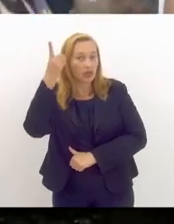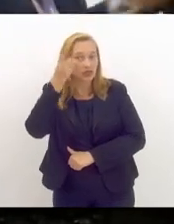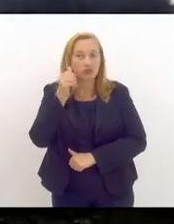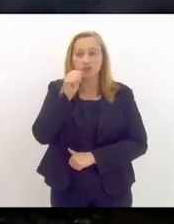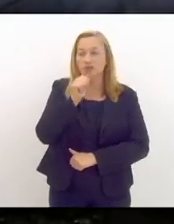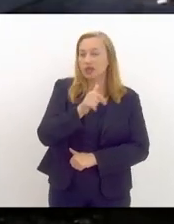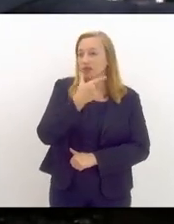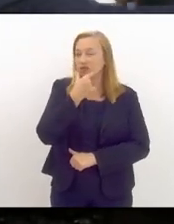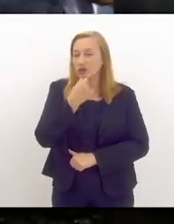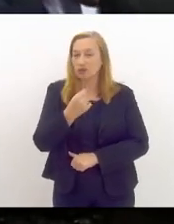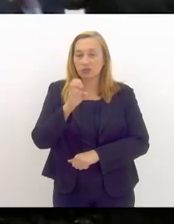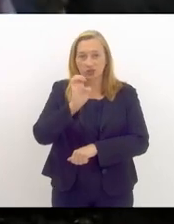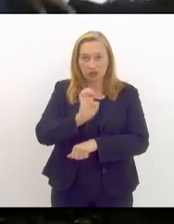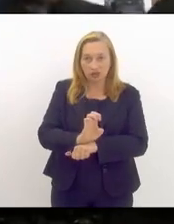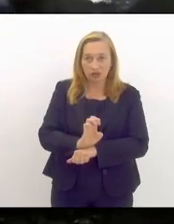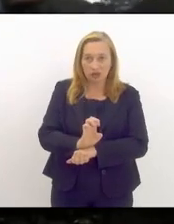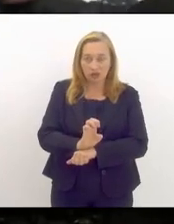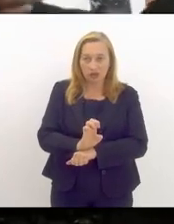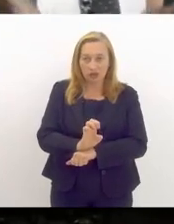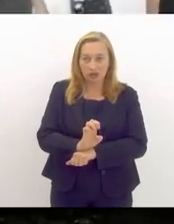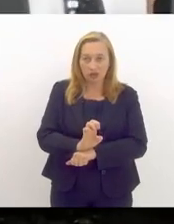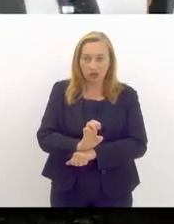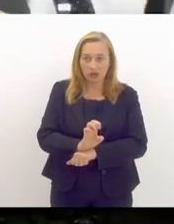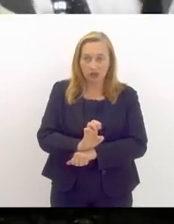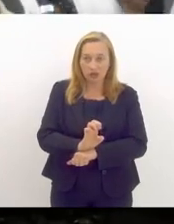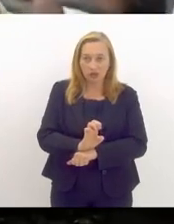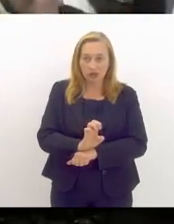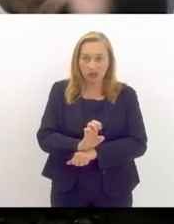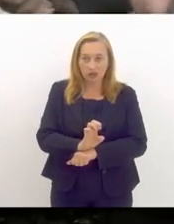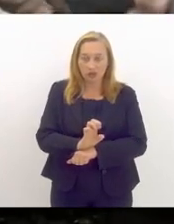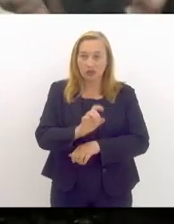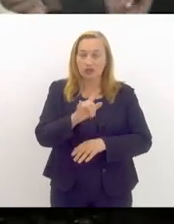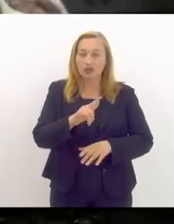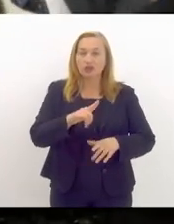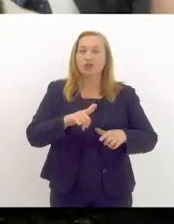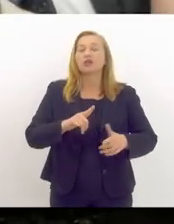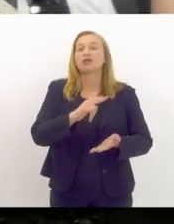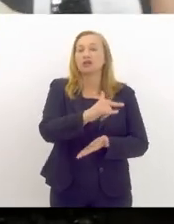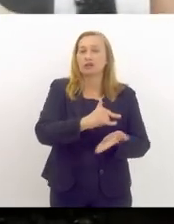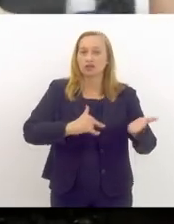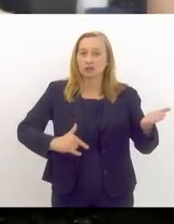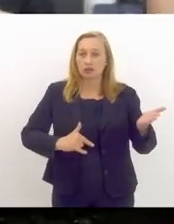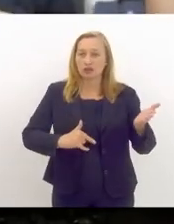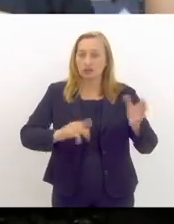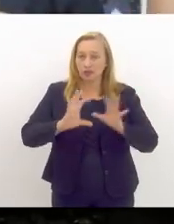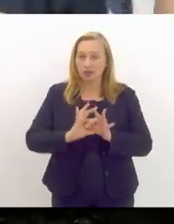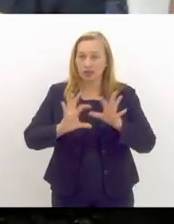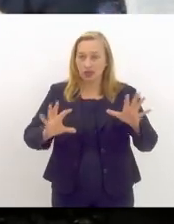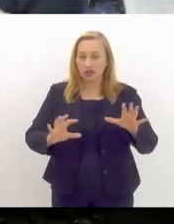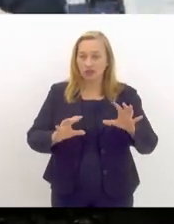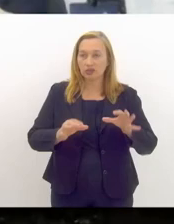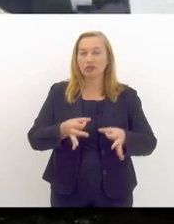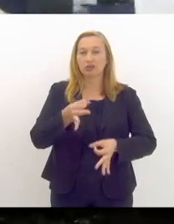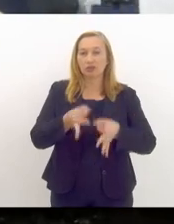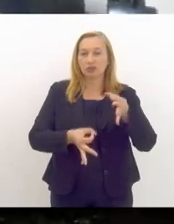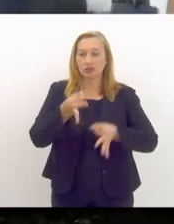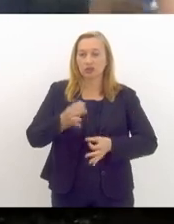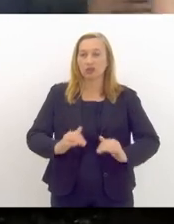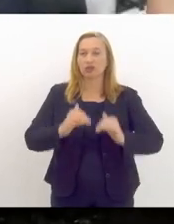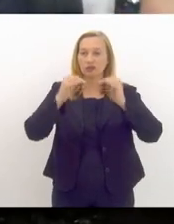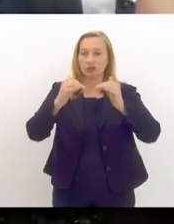deputados estaduais diplomados pelo Tribunal Regional Eleitoral para a